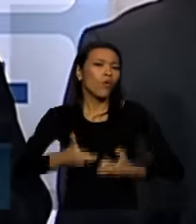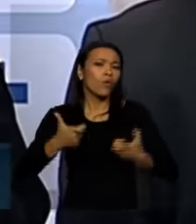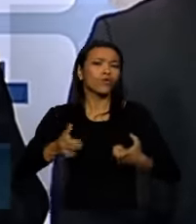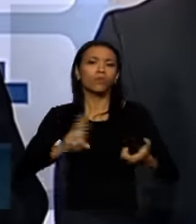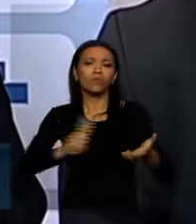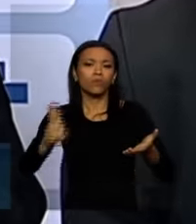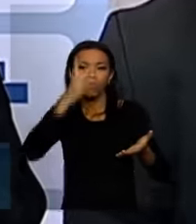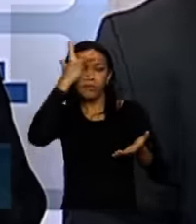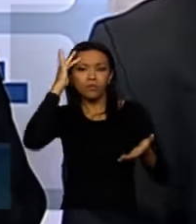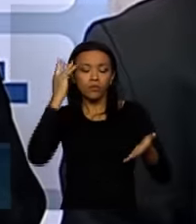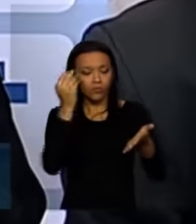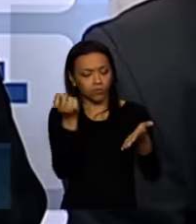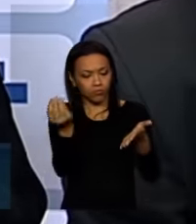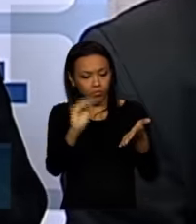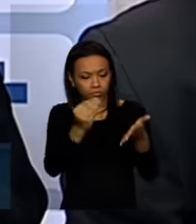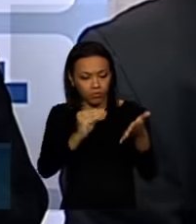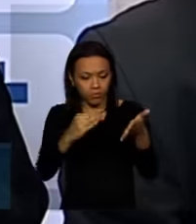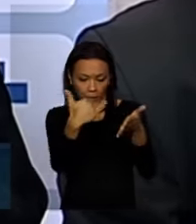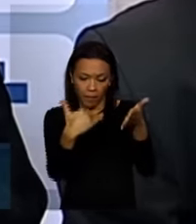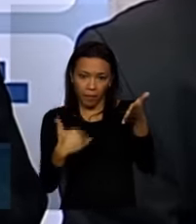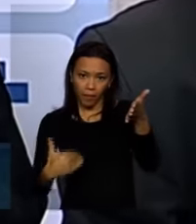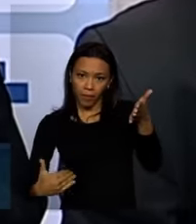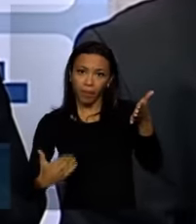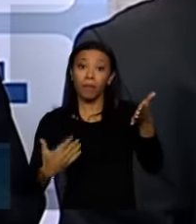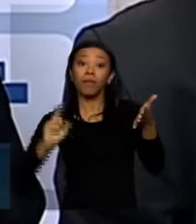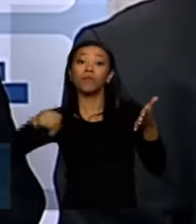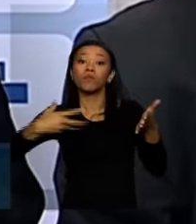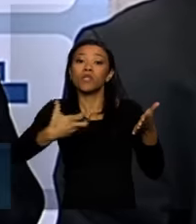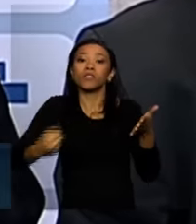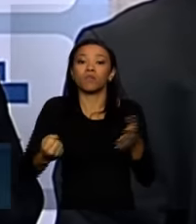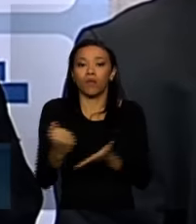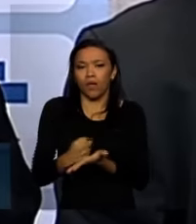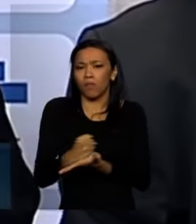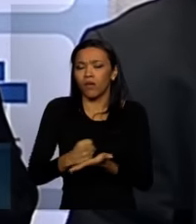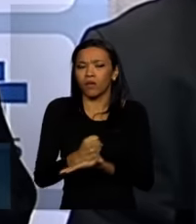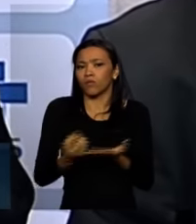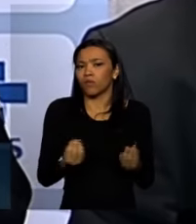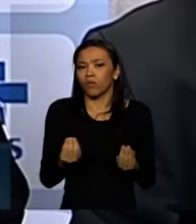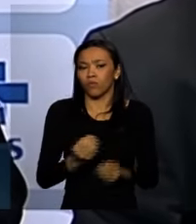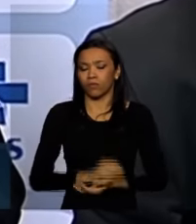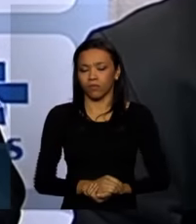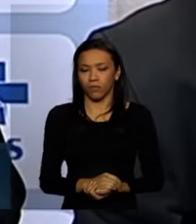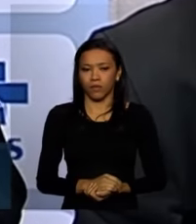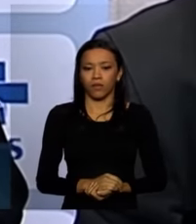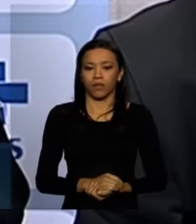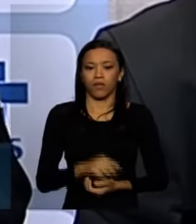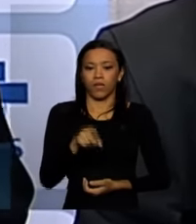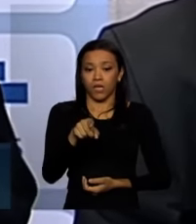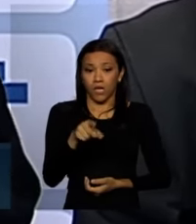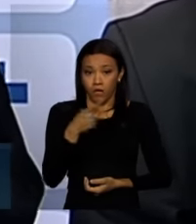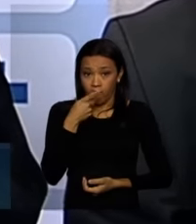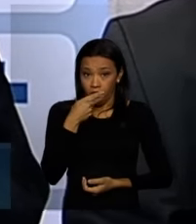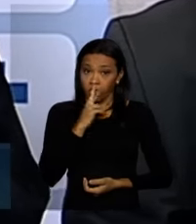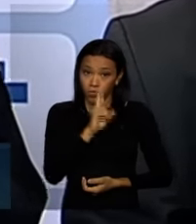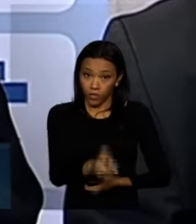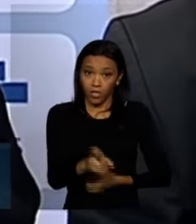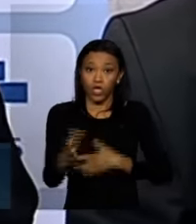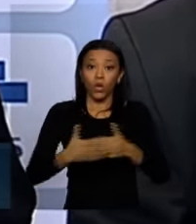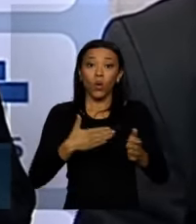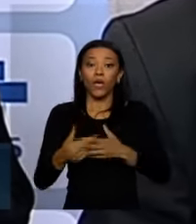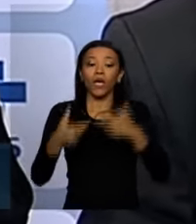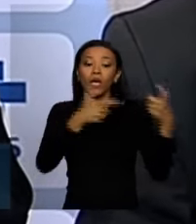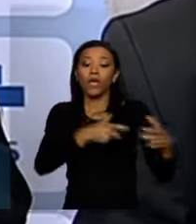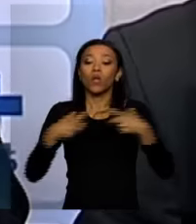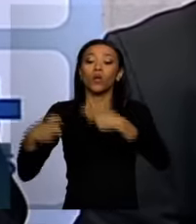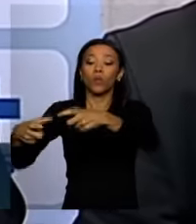Ministro dos pacientes que preenchem esses requisitos para receber o remédio qualquer serviço especializado de Patologia eh e de